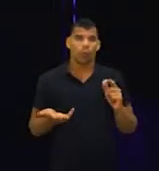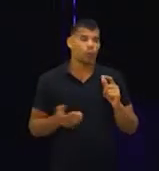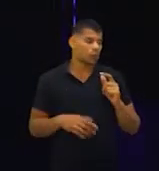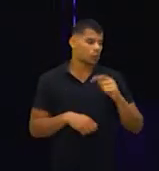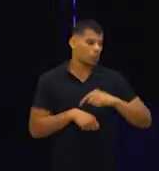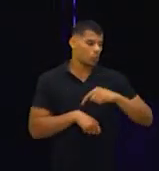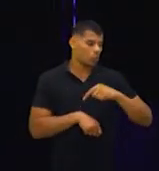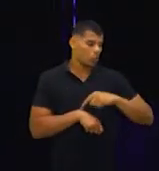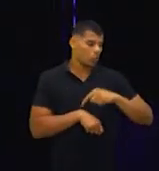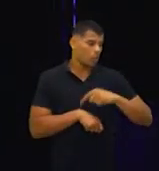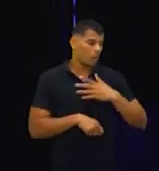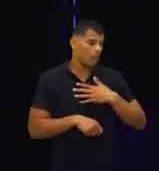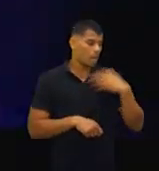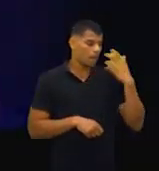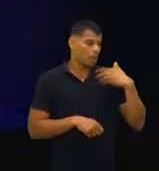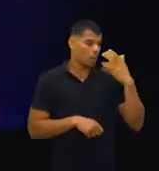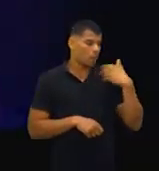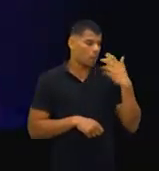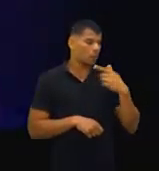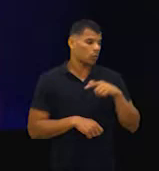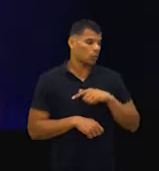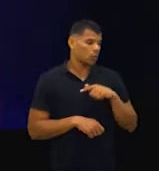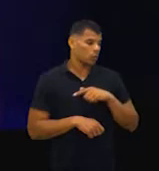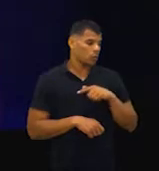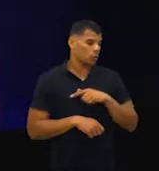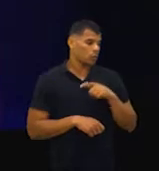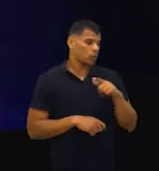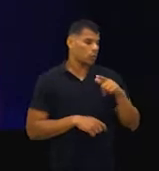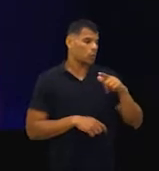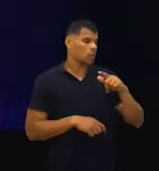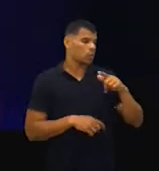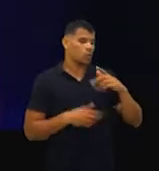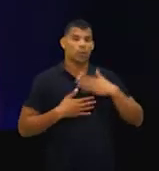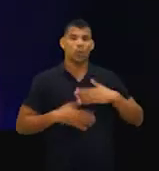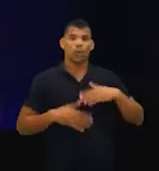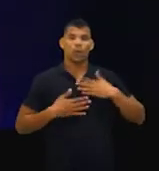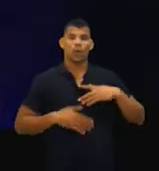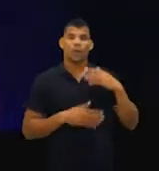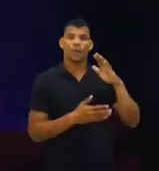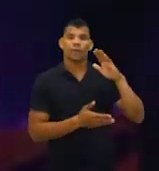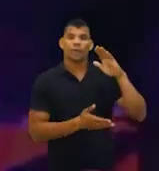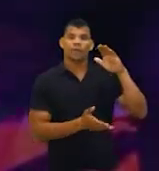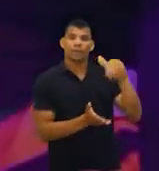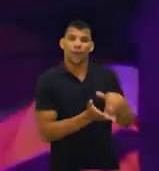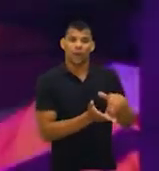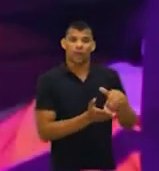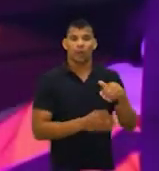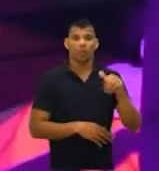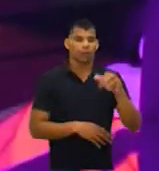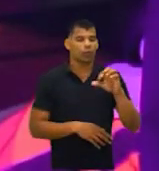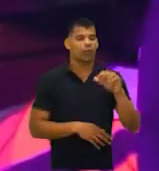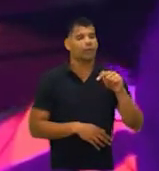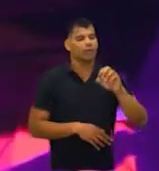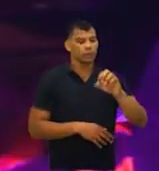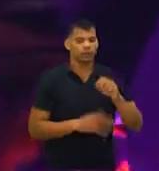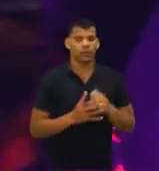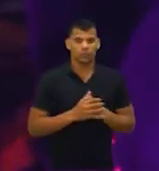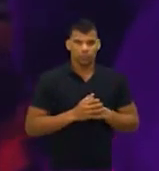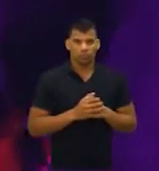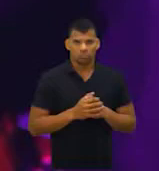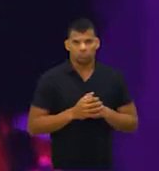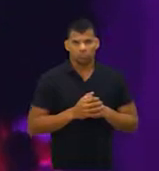todos eles me encaminharam para essa área de composição. E eu tive a sorte de